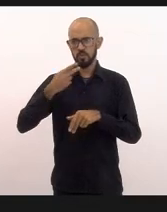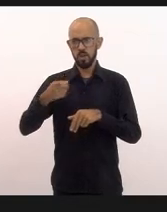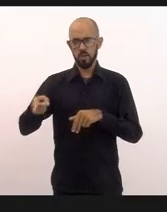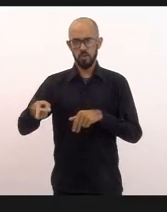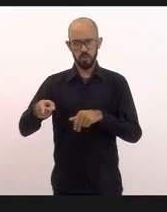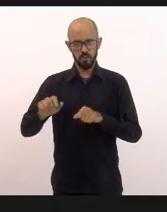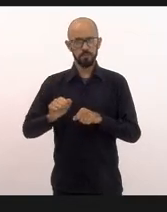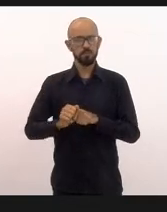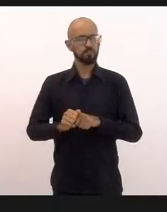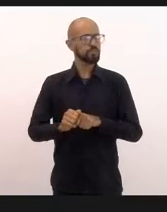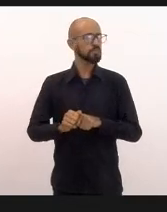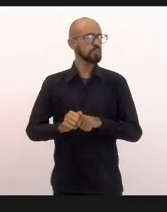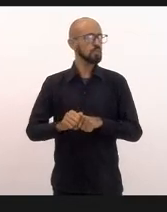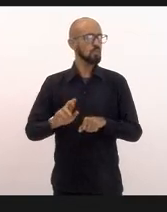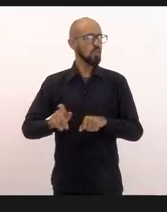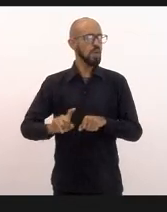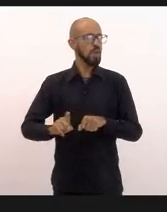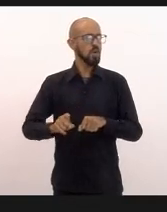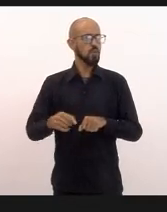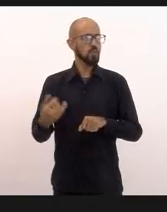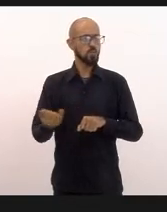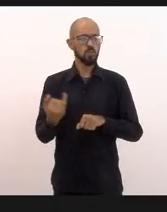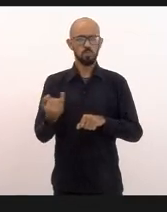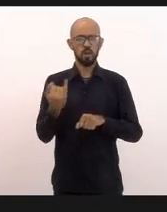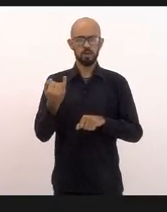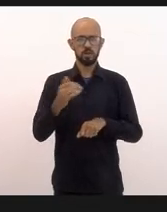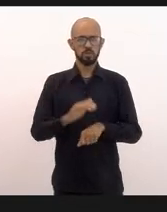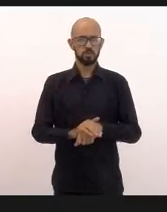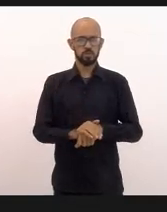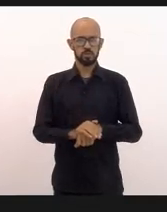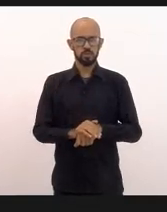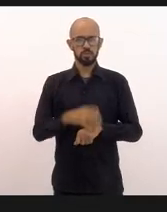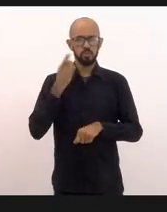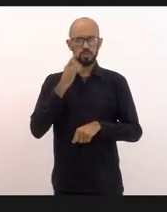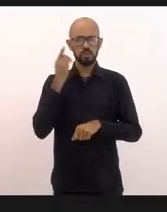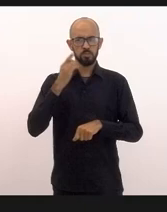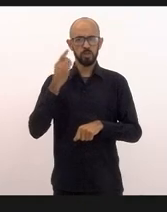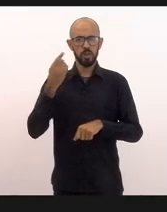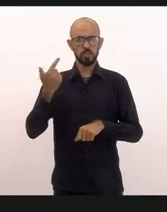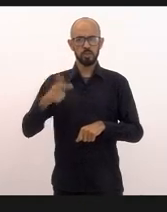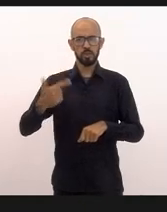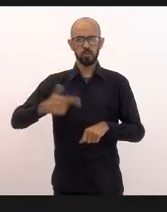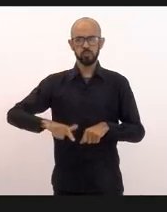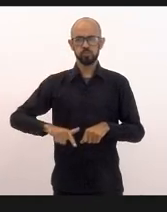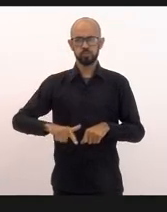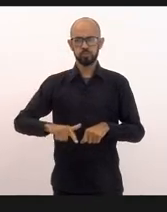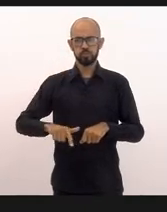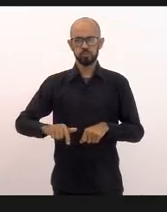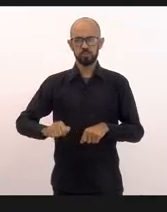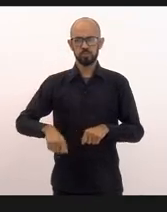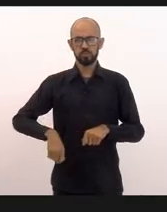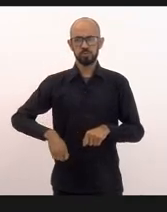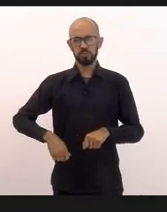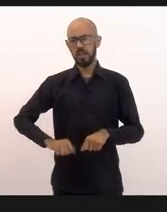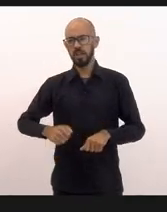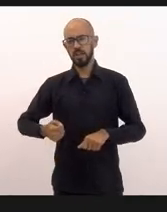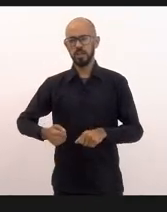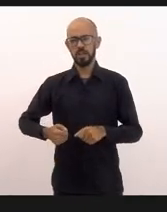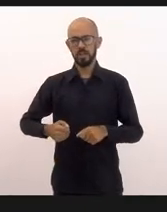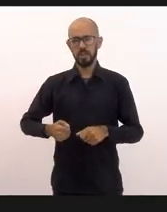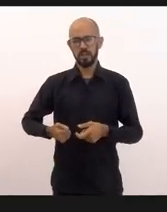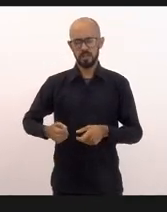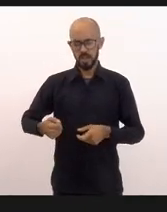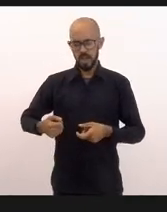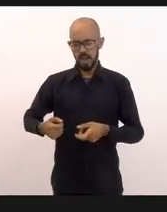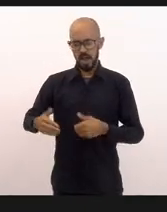mas é o possível, e dizer que aquele deputado que não tem rabo preso, que se, não se vende por